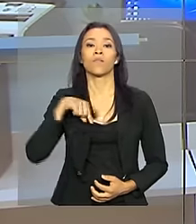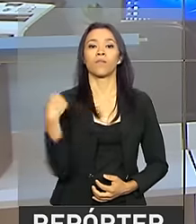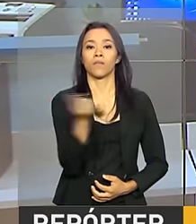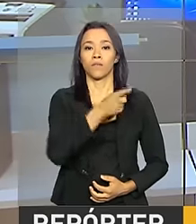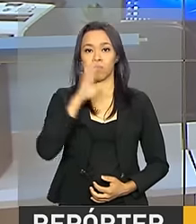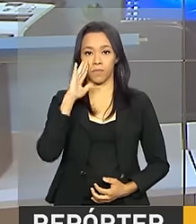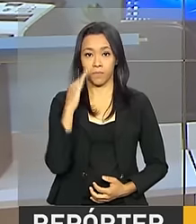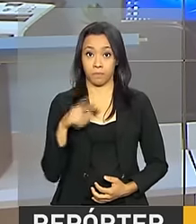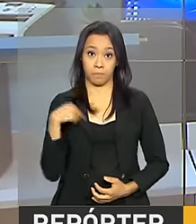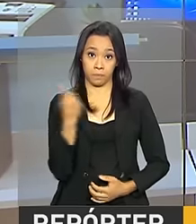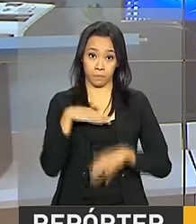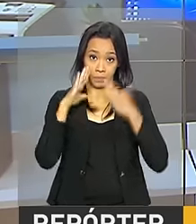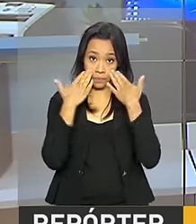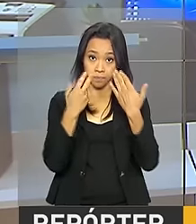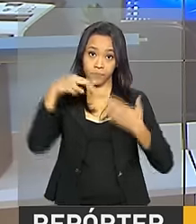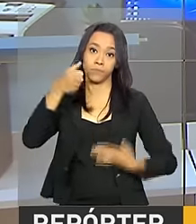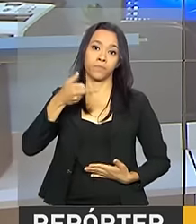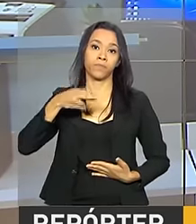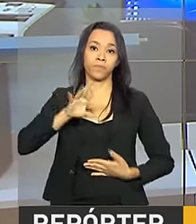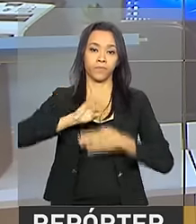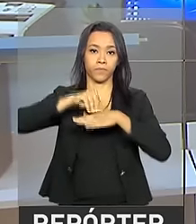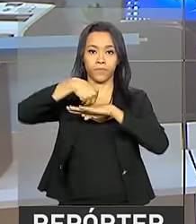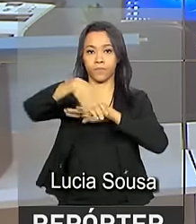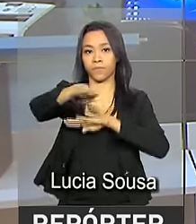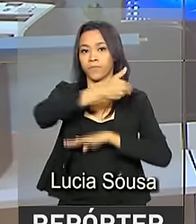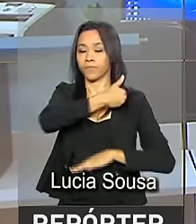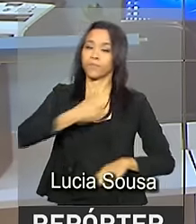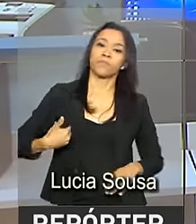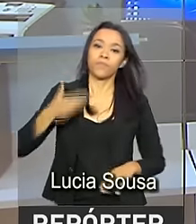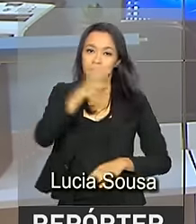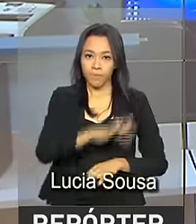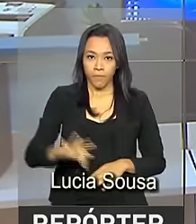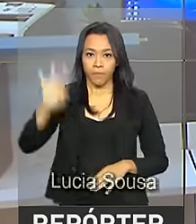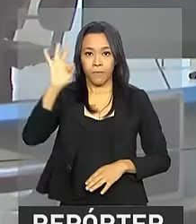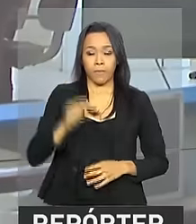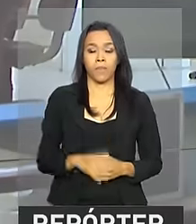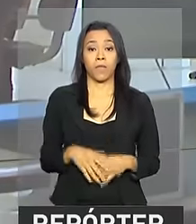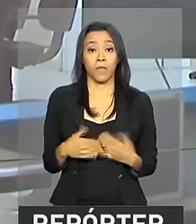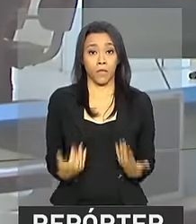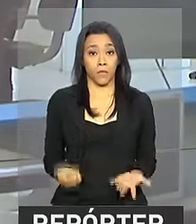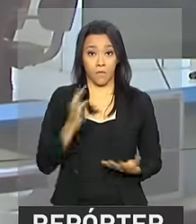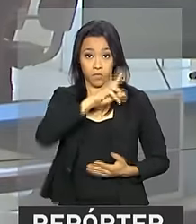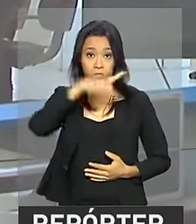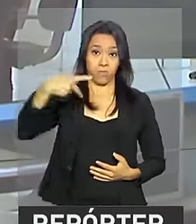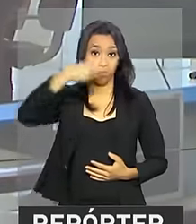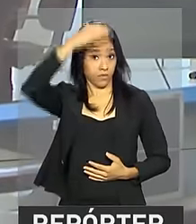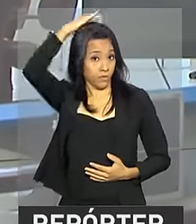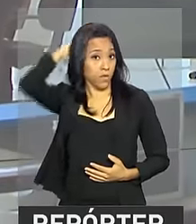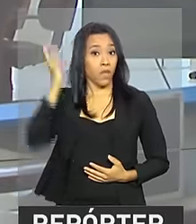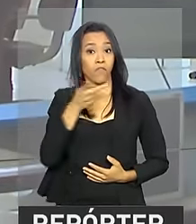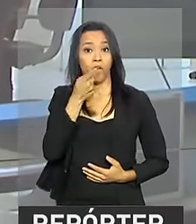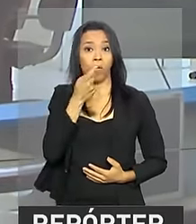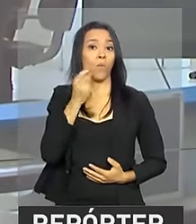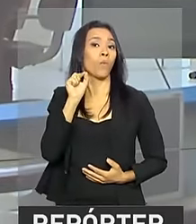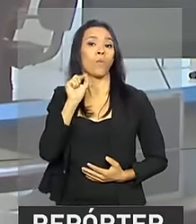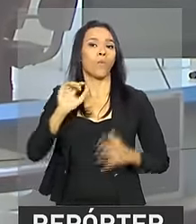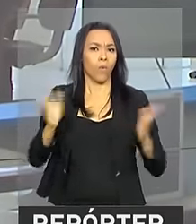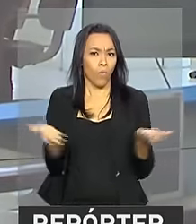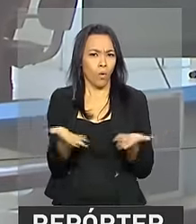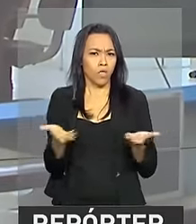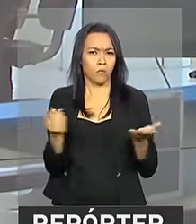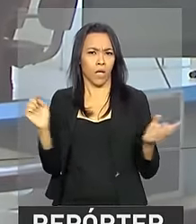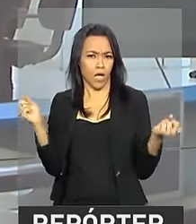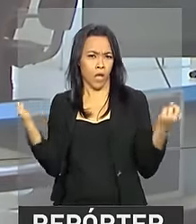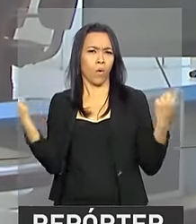Olá, estamos de volta com o repórter NBR e as notícias do governo federal. O presidente Michel Temer disse hoje que para combater